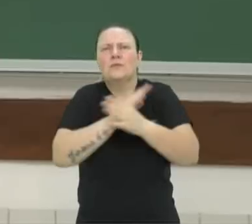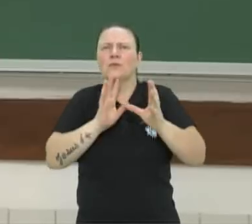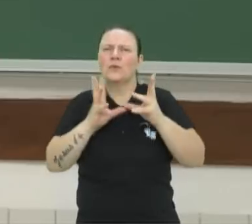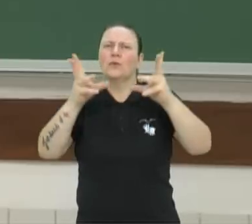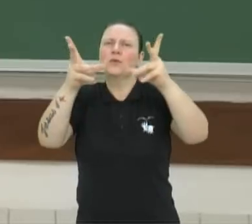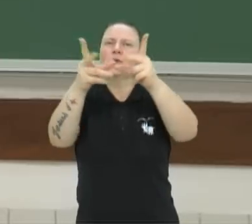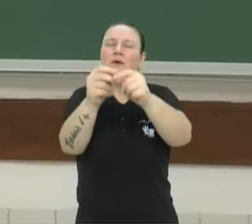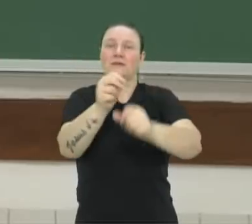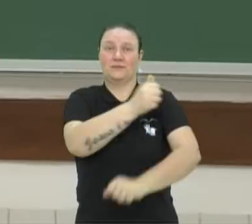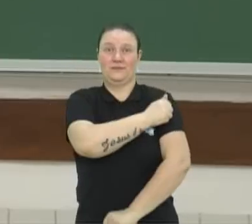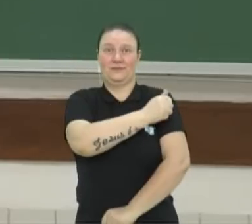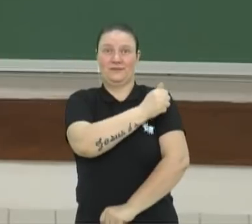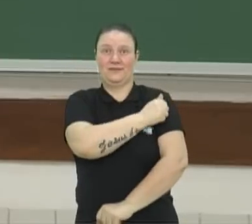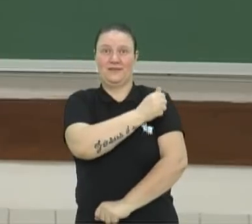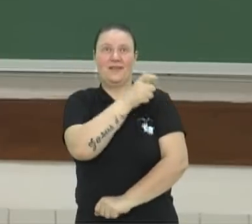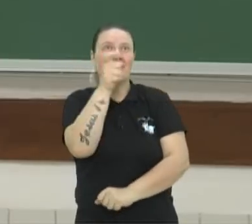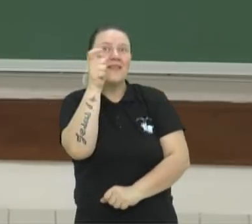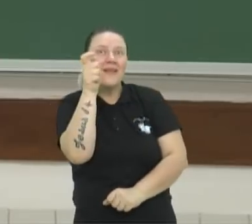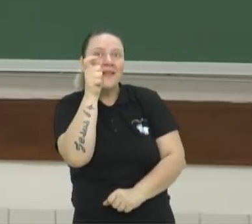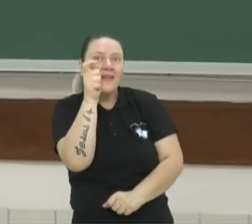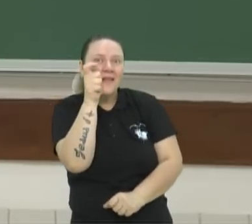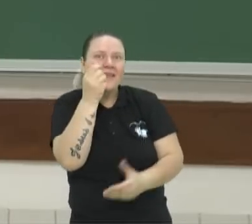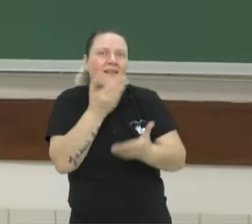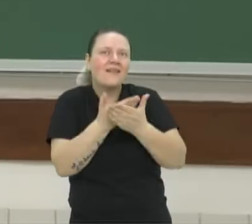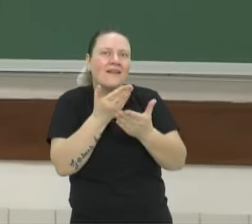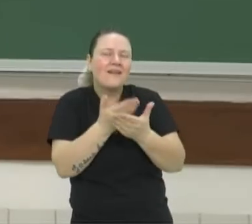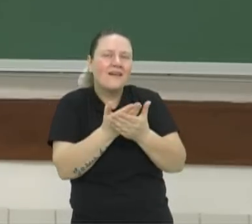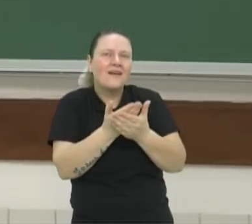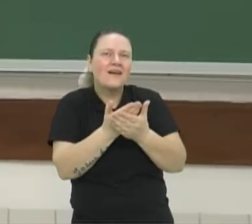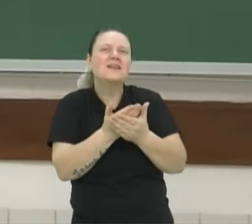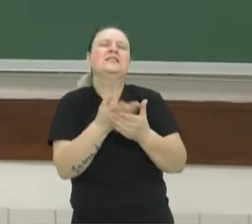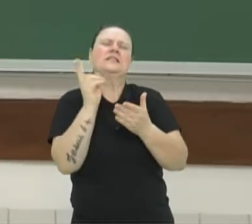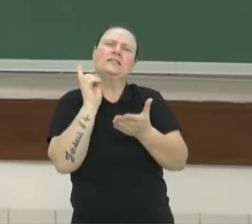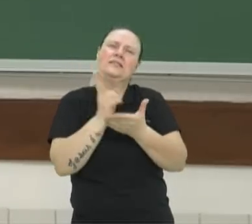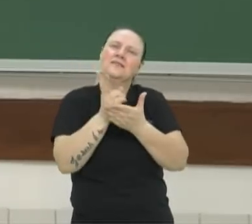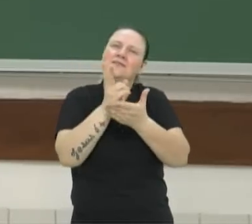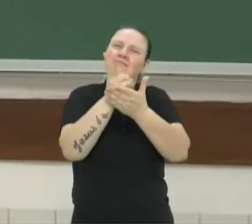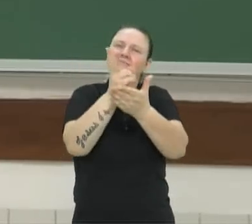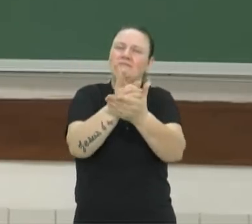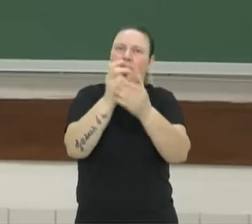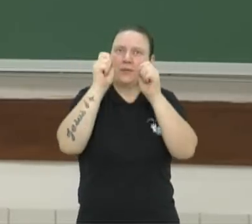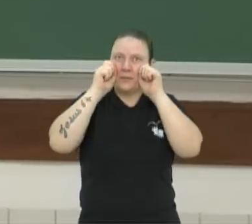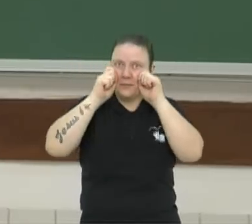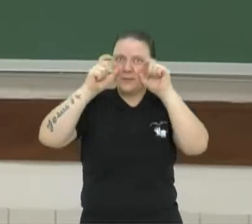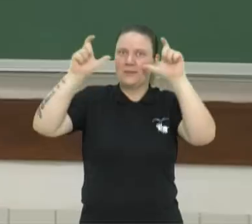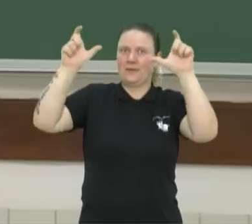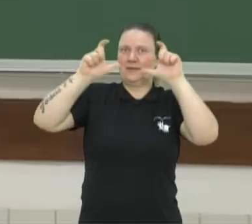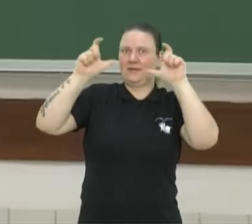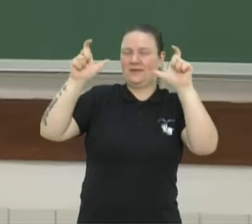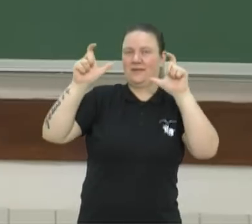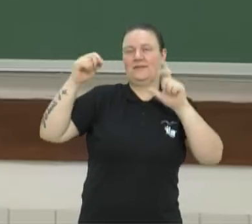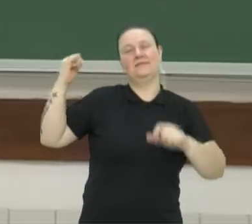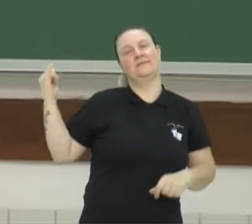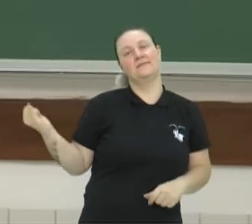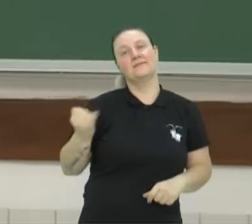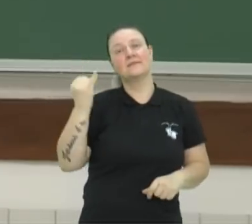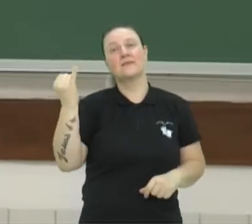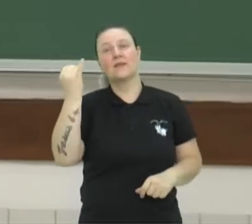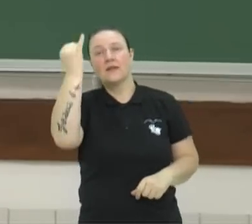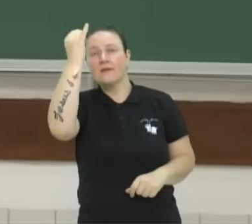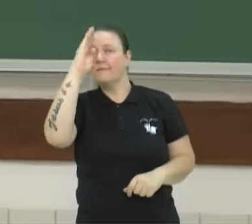estudantes aí que estão nos acompanhando, né? Todas as nossas aulas aí, prestando atenção. Isso é muito importante,